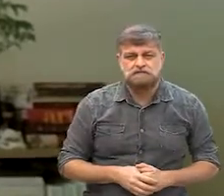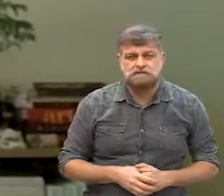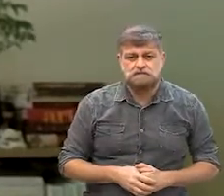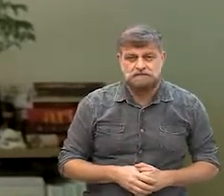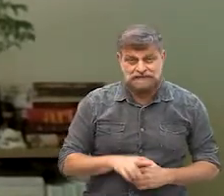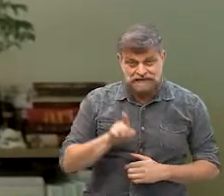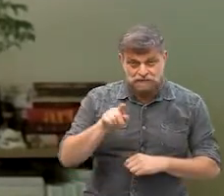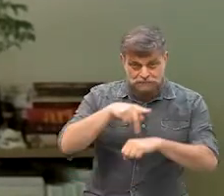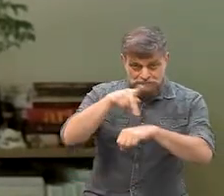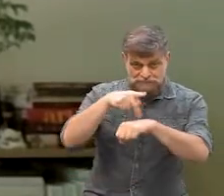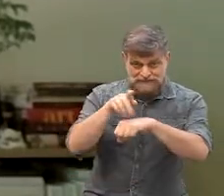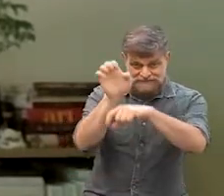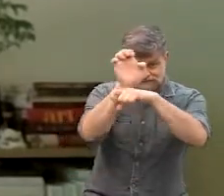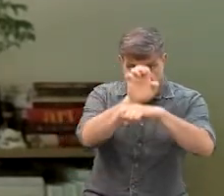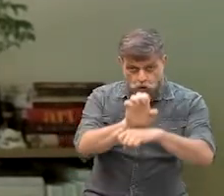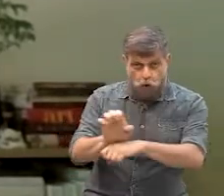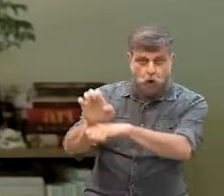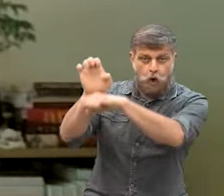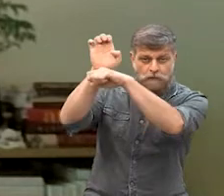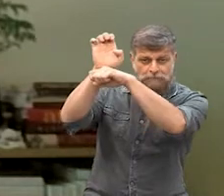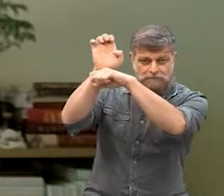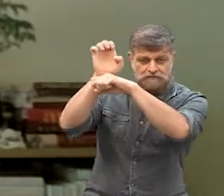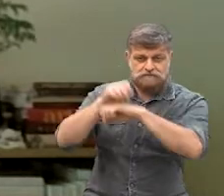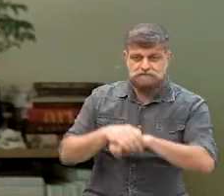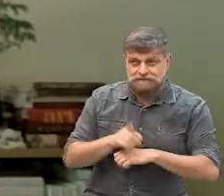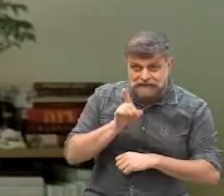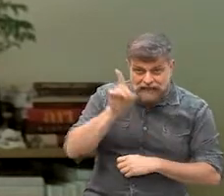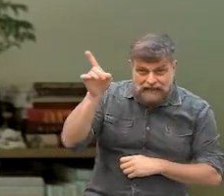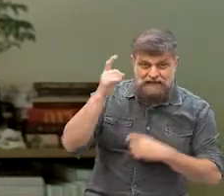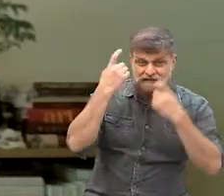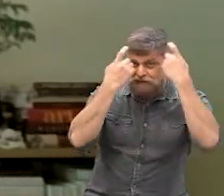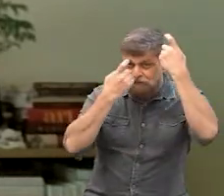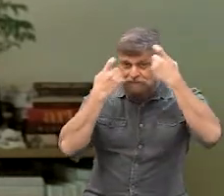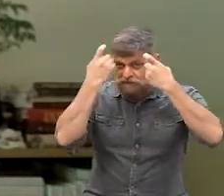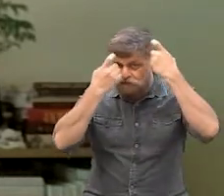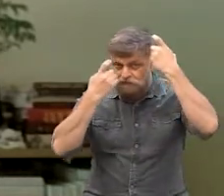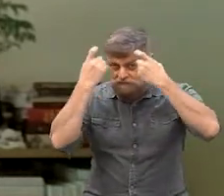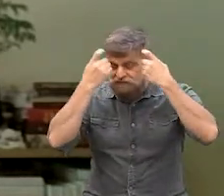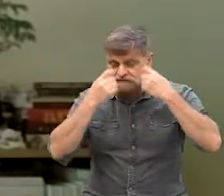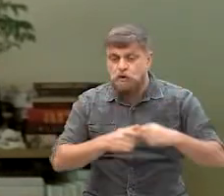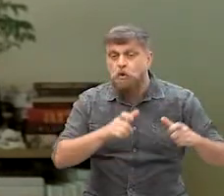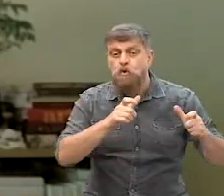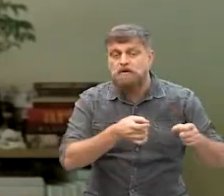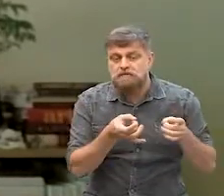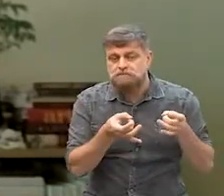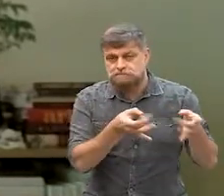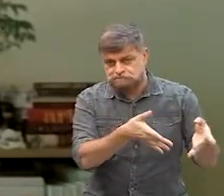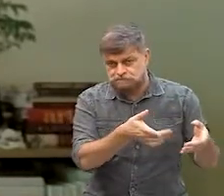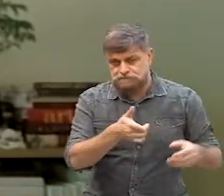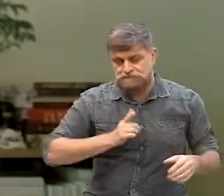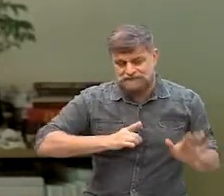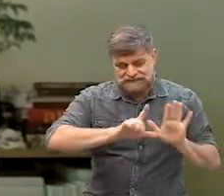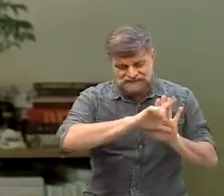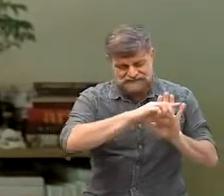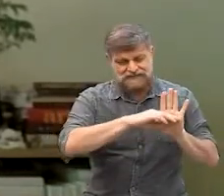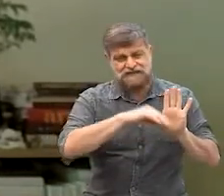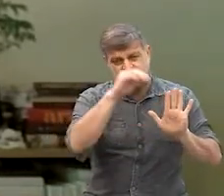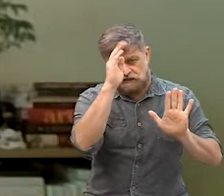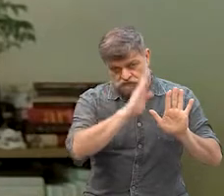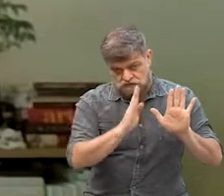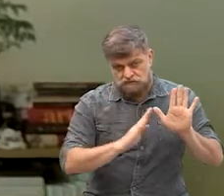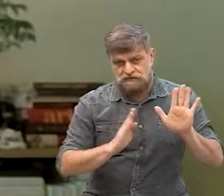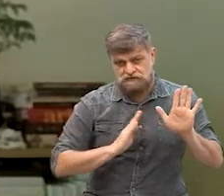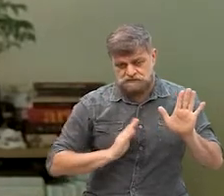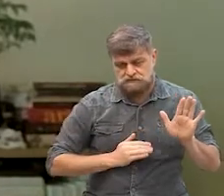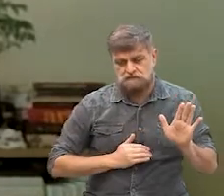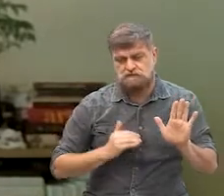na Europa, por exemplo, uma preocupação direta nessa descartabilidade. Existem algumas leis aqui no Brasil que estão caminhando para isso. O